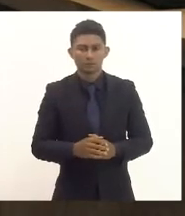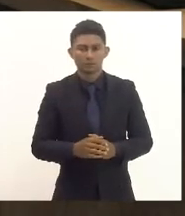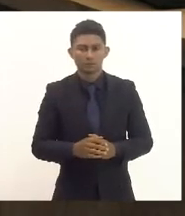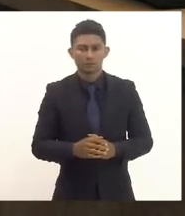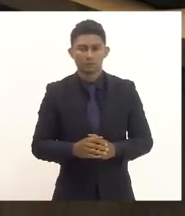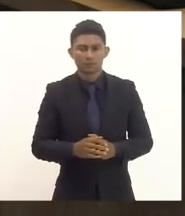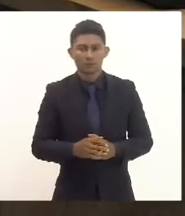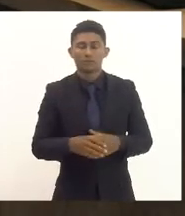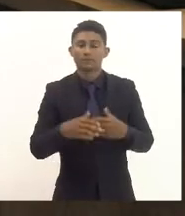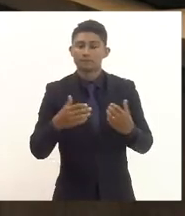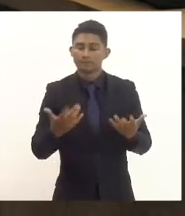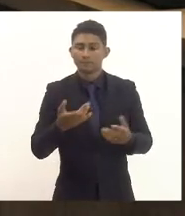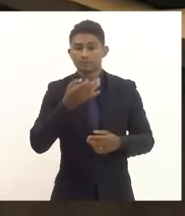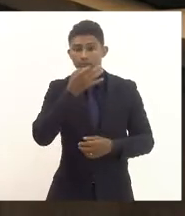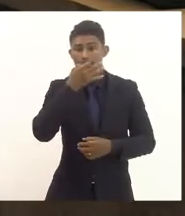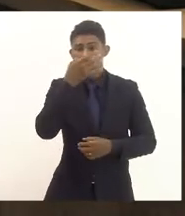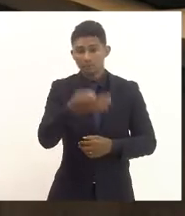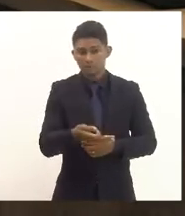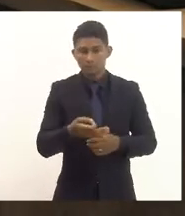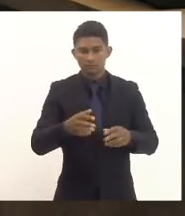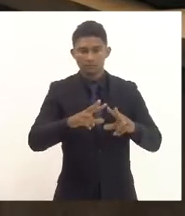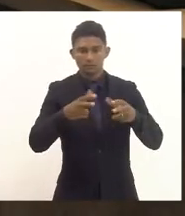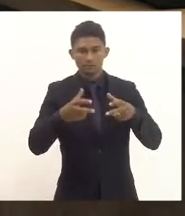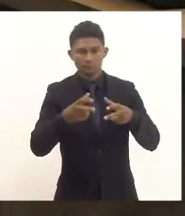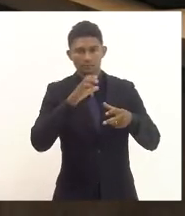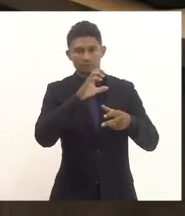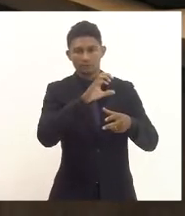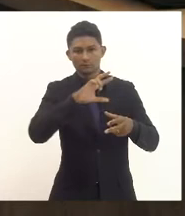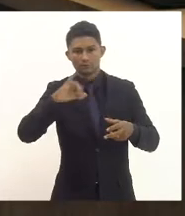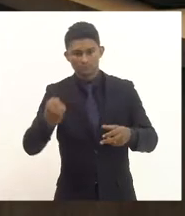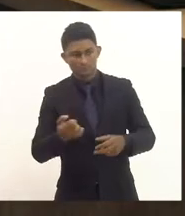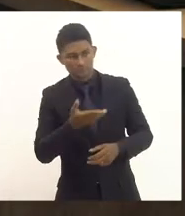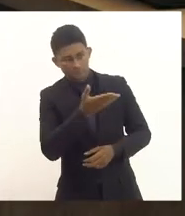Oi e o parecer da ccj espelha